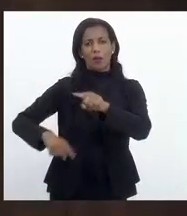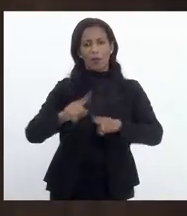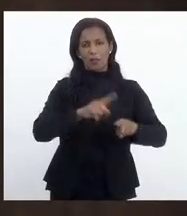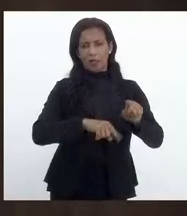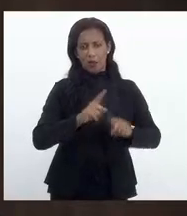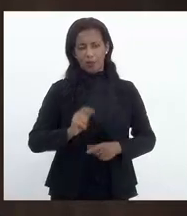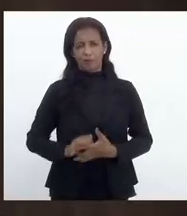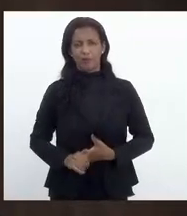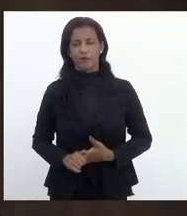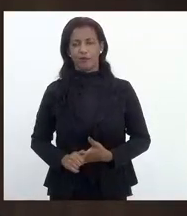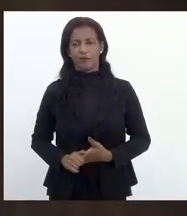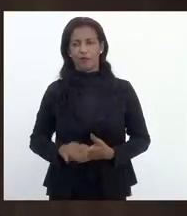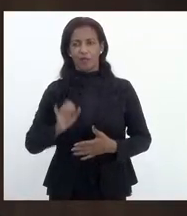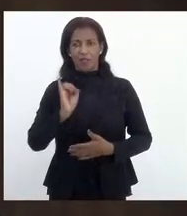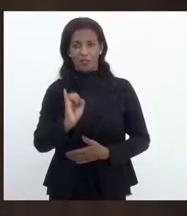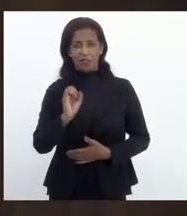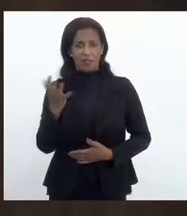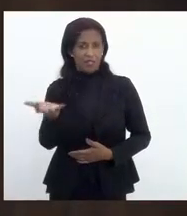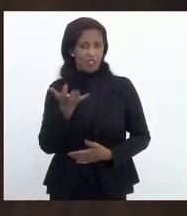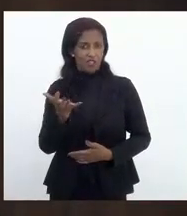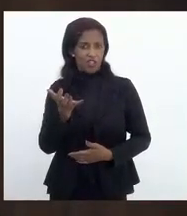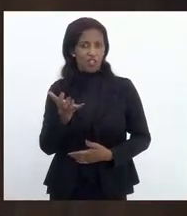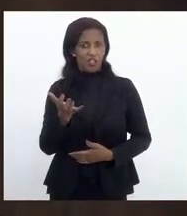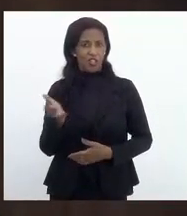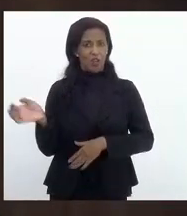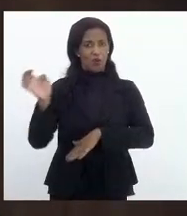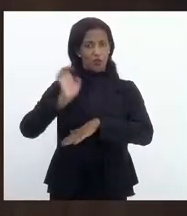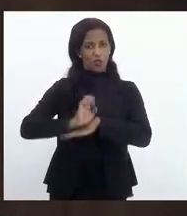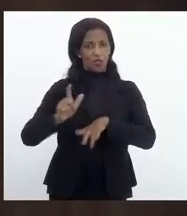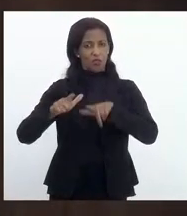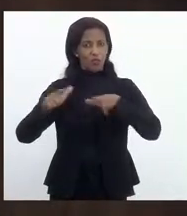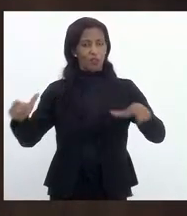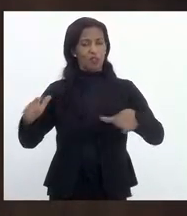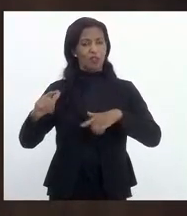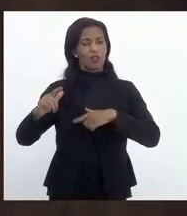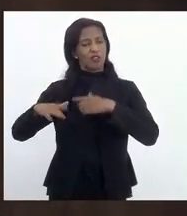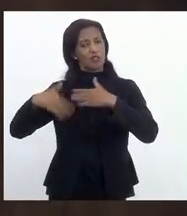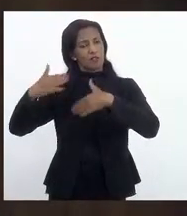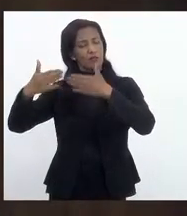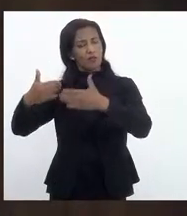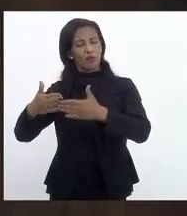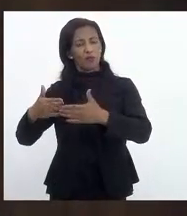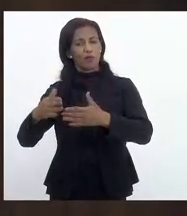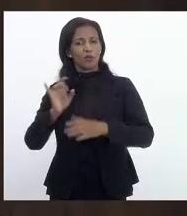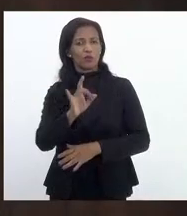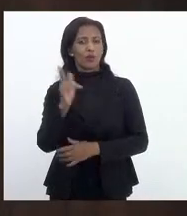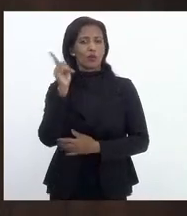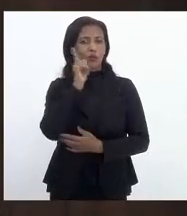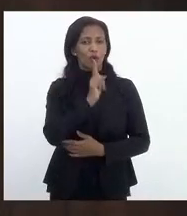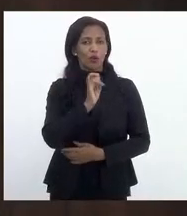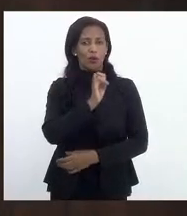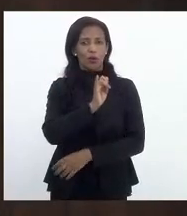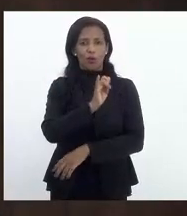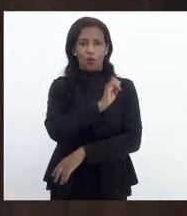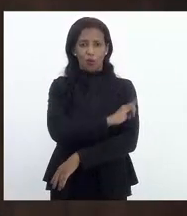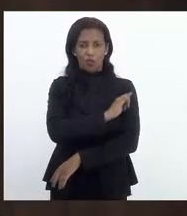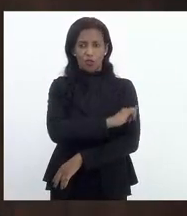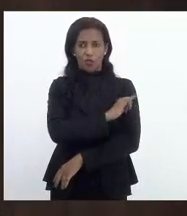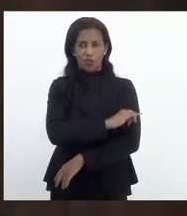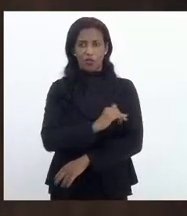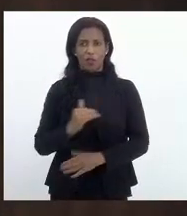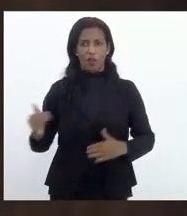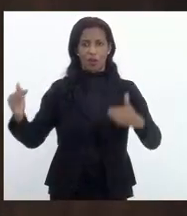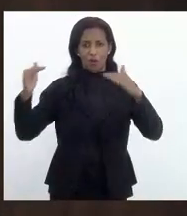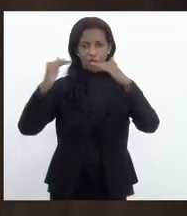bolsas se a gente quer um estado grande e desenvolvido na sua conseguiremos um Rio de Janeiro